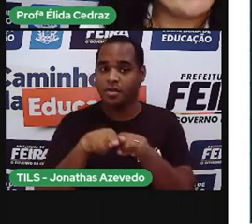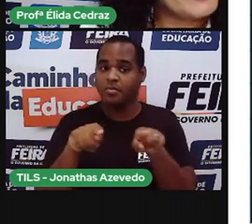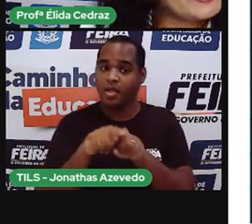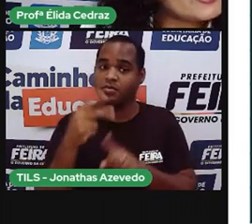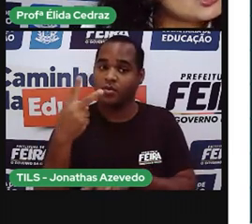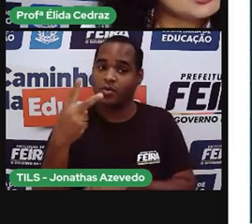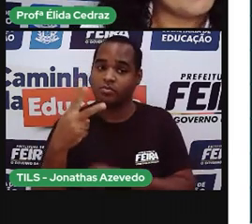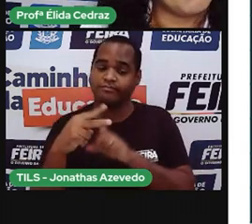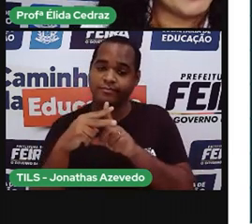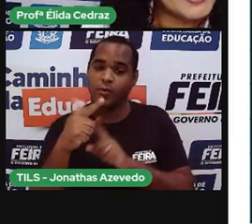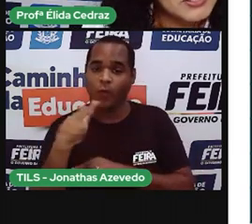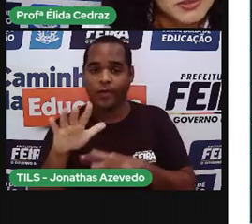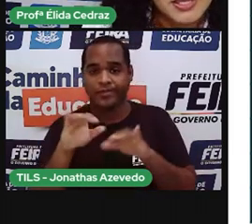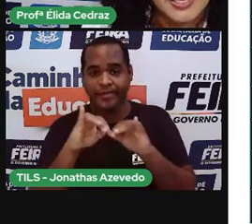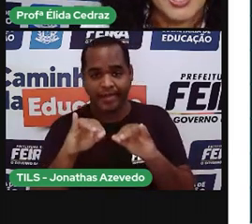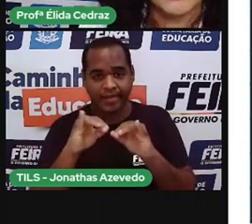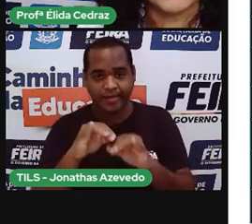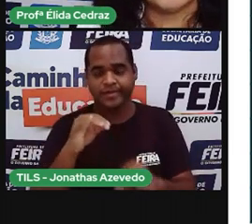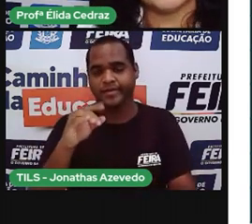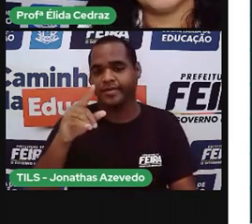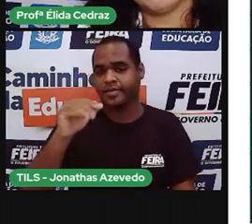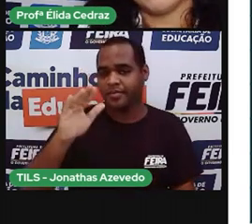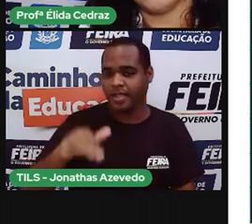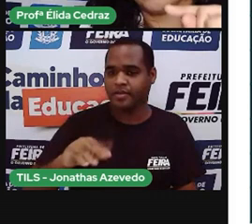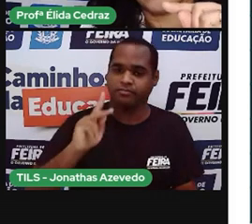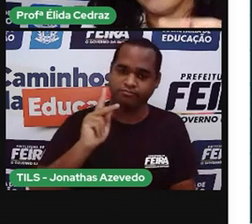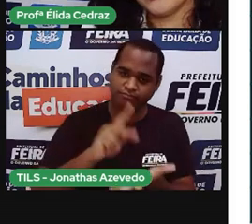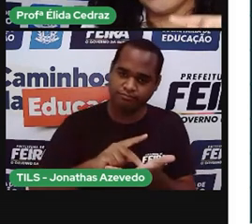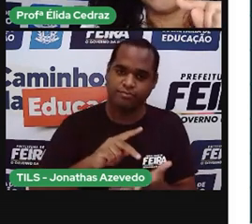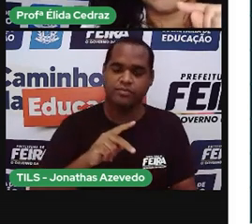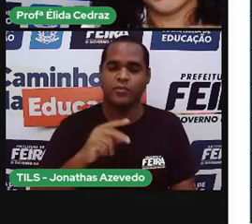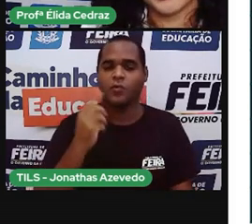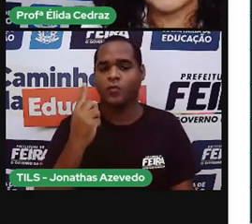no Mercadinho Preço Ideal, nós tivemos